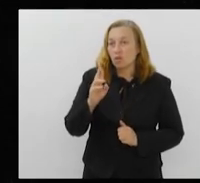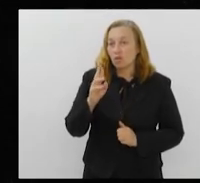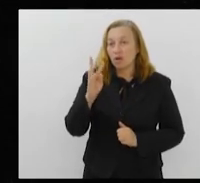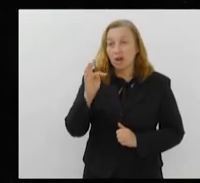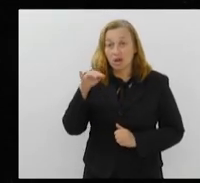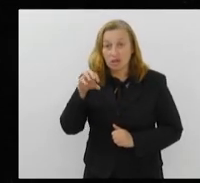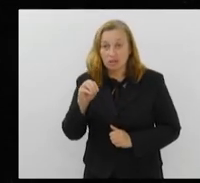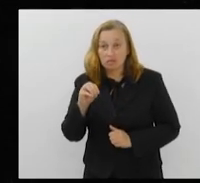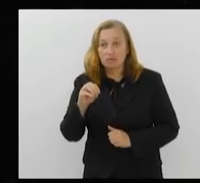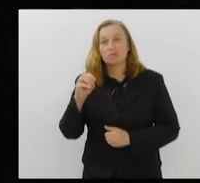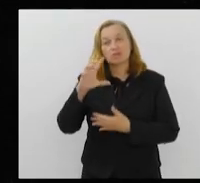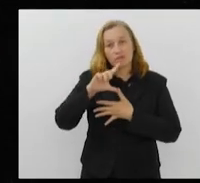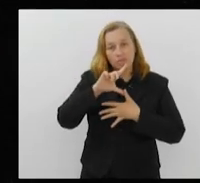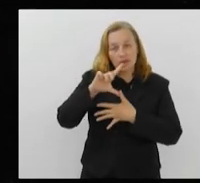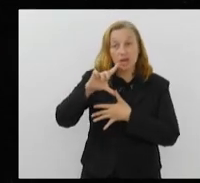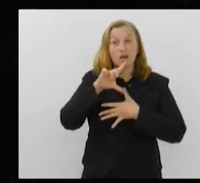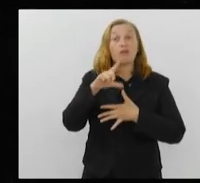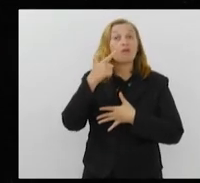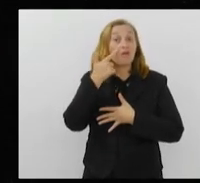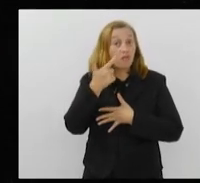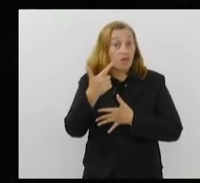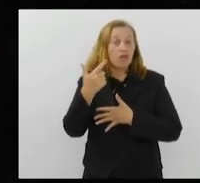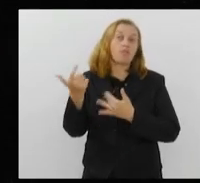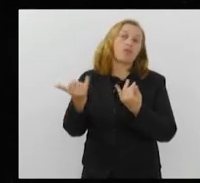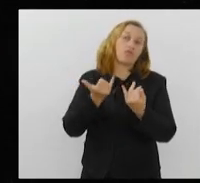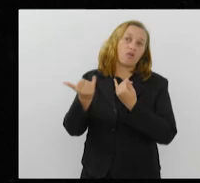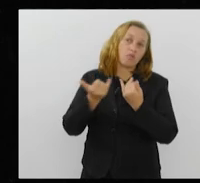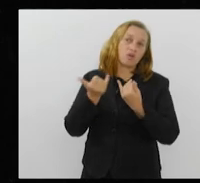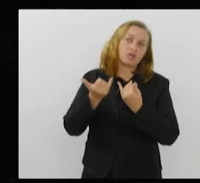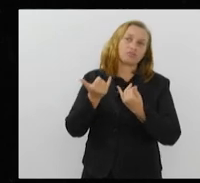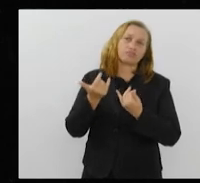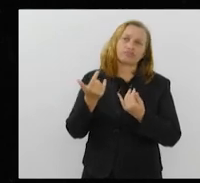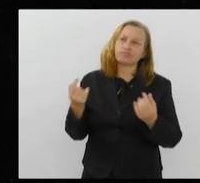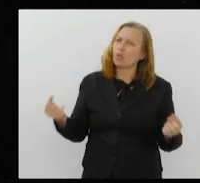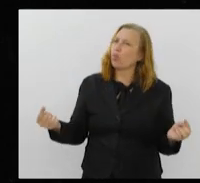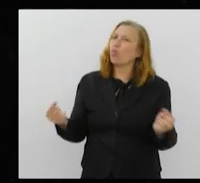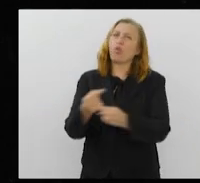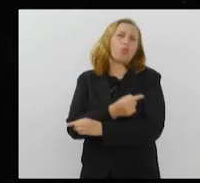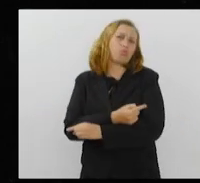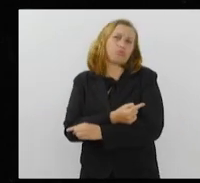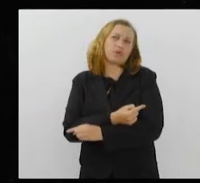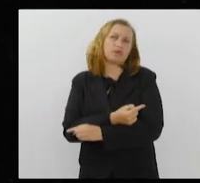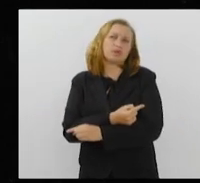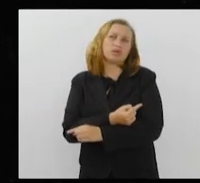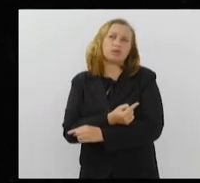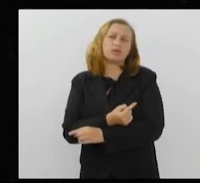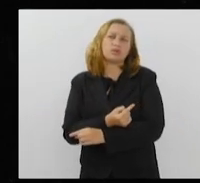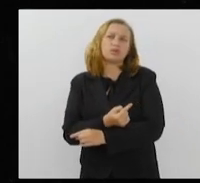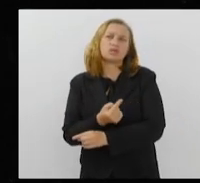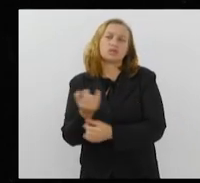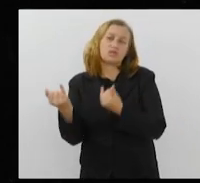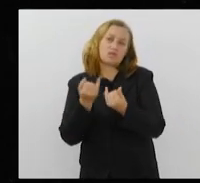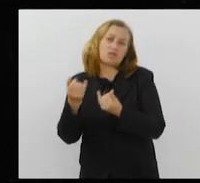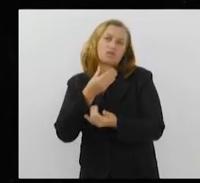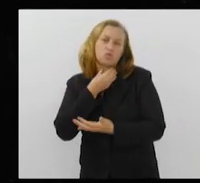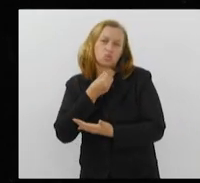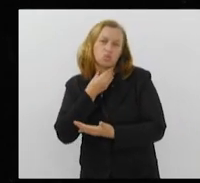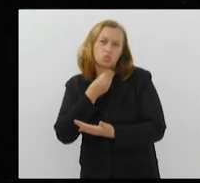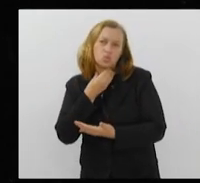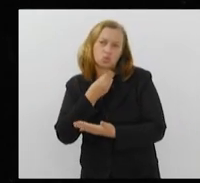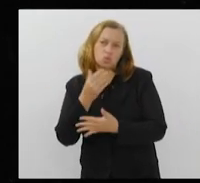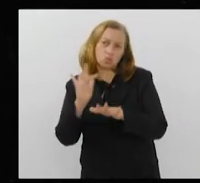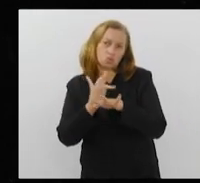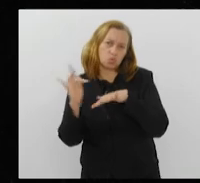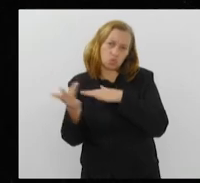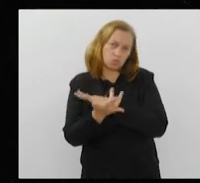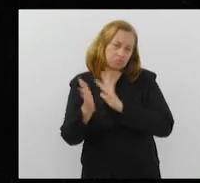Latina. Então, você vê já por essa informação que não condiz com essas notícias falsas, com essas